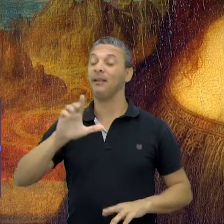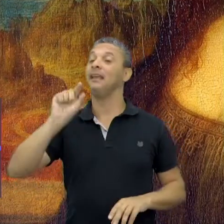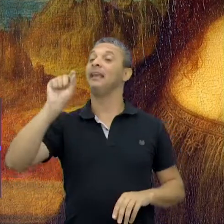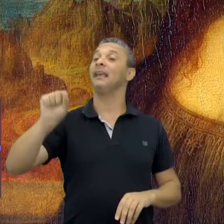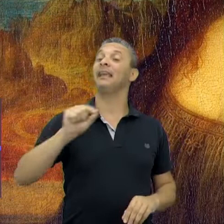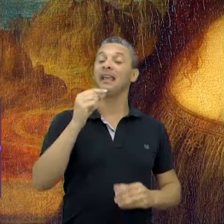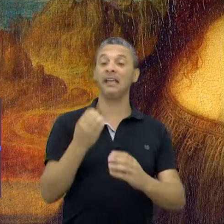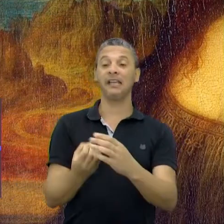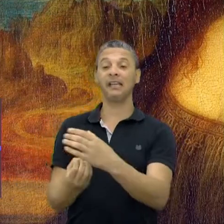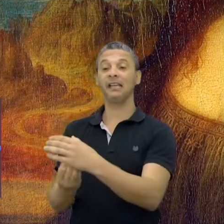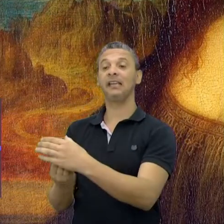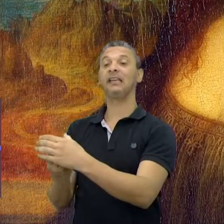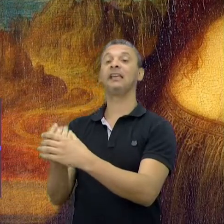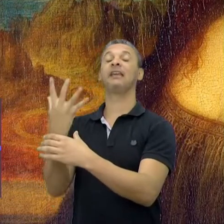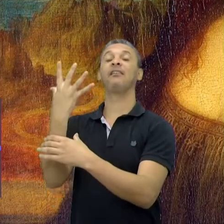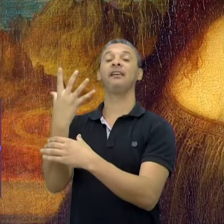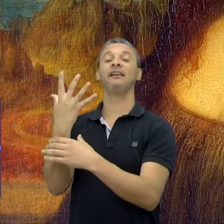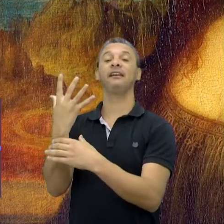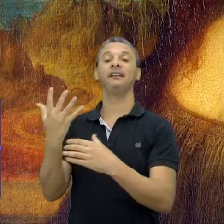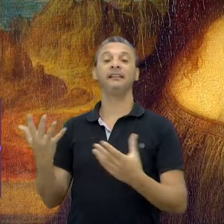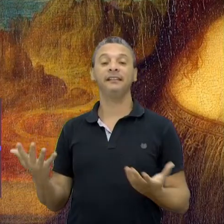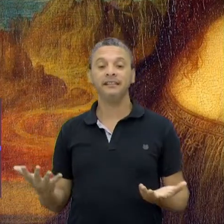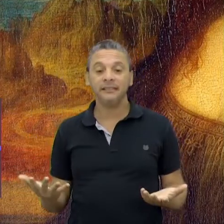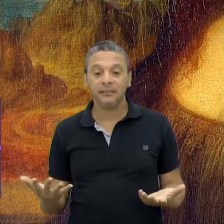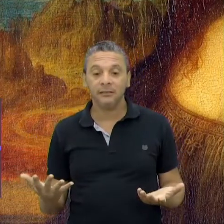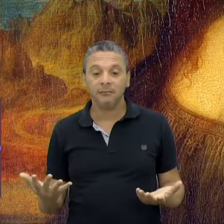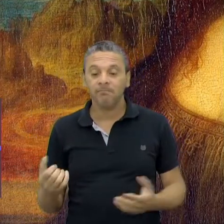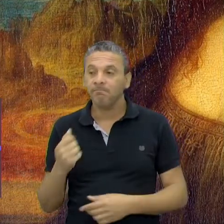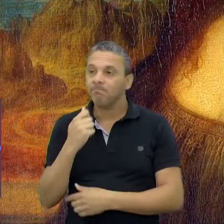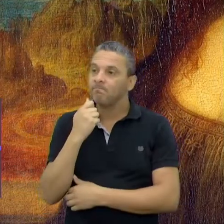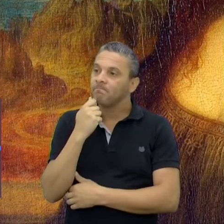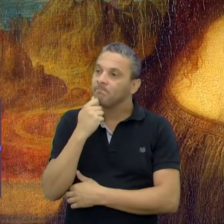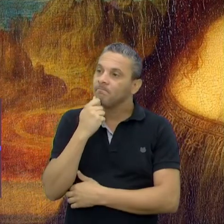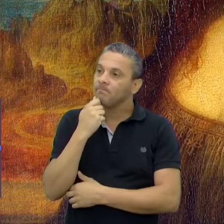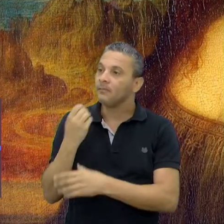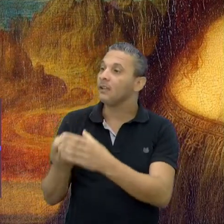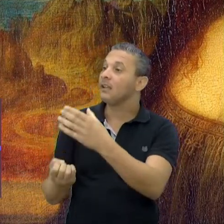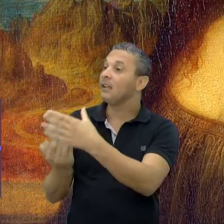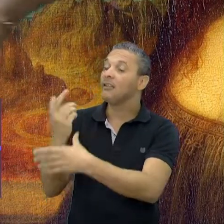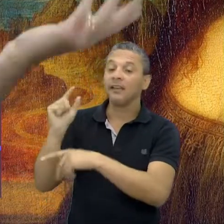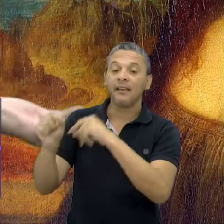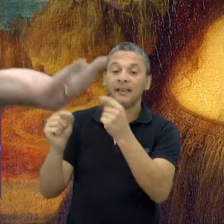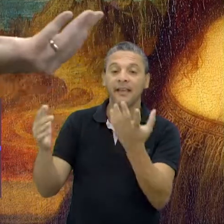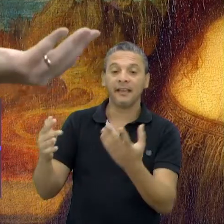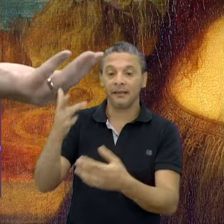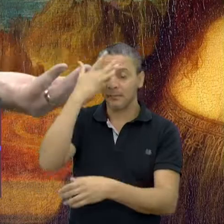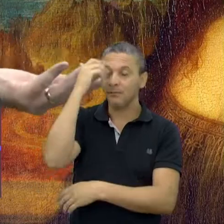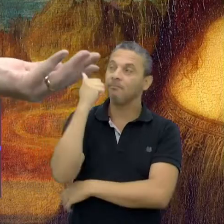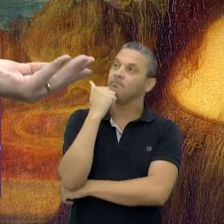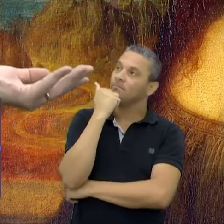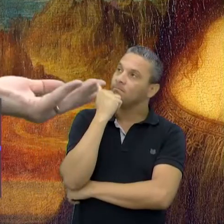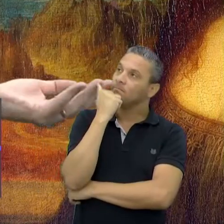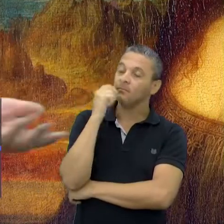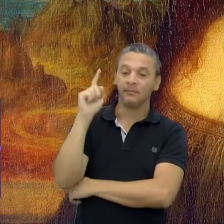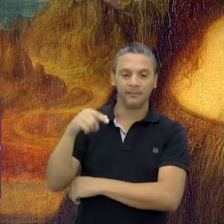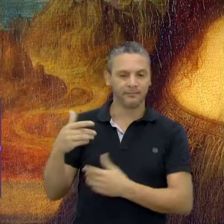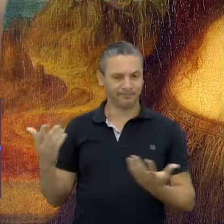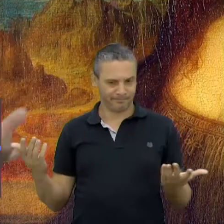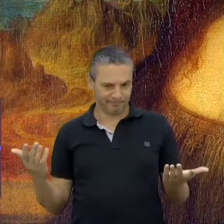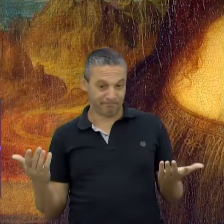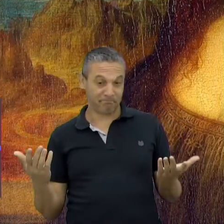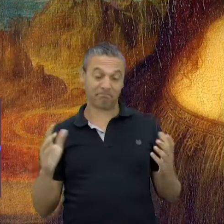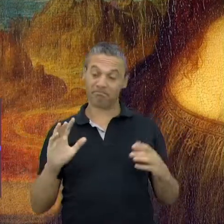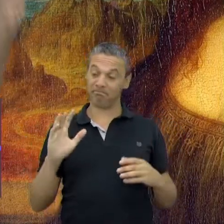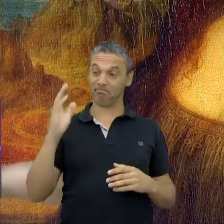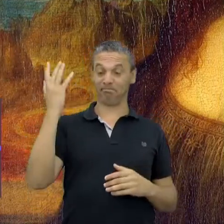que inventou o posicionamento, a pose desse jeito aqui assim, ó? Foi o pensador do Rodin, né? Eu acho que talvez,